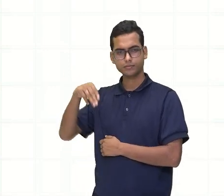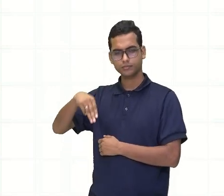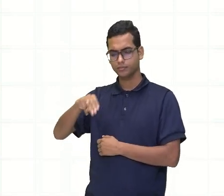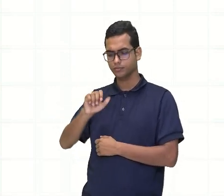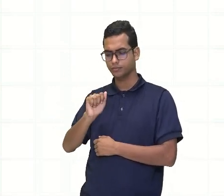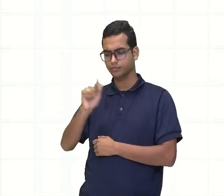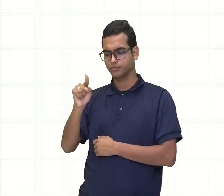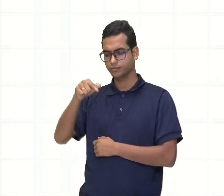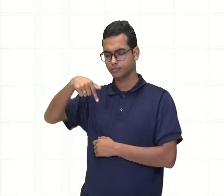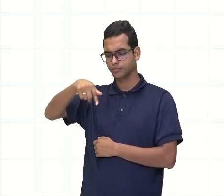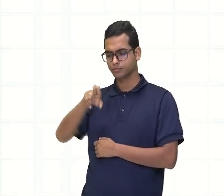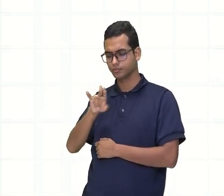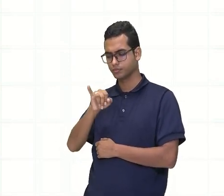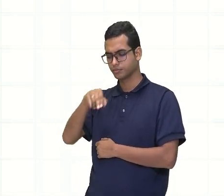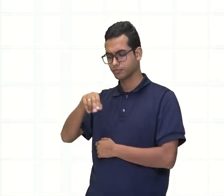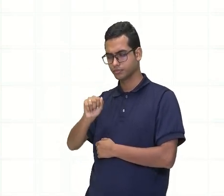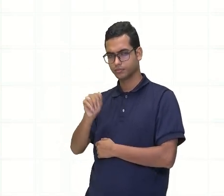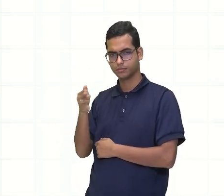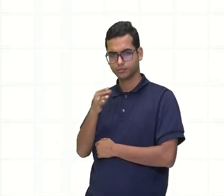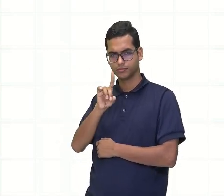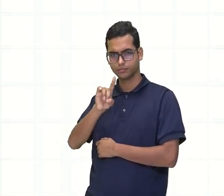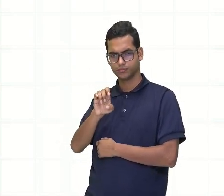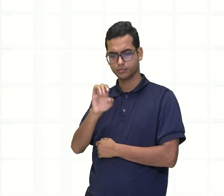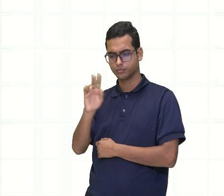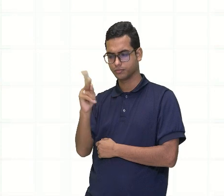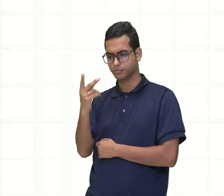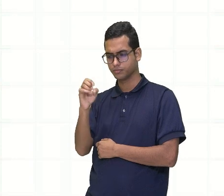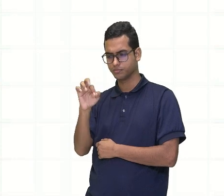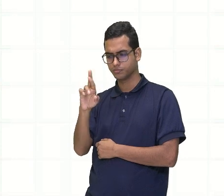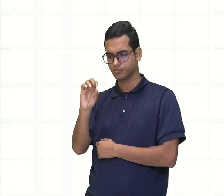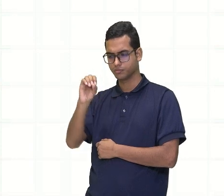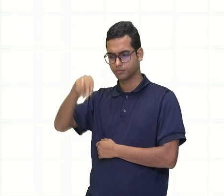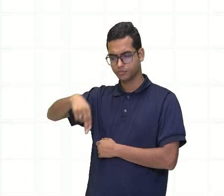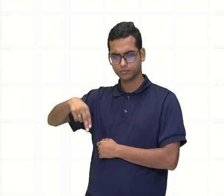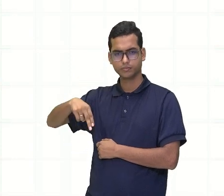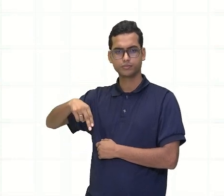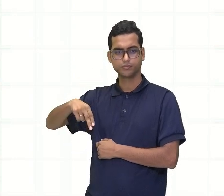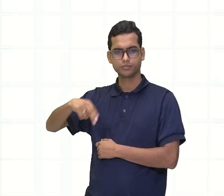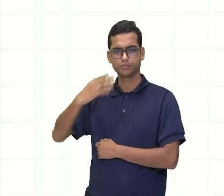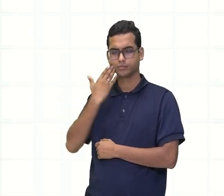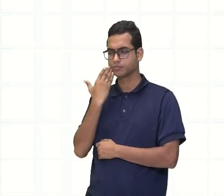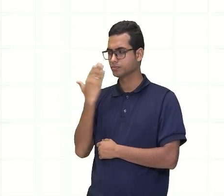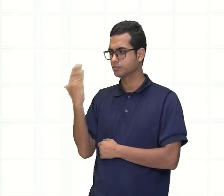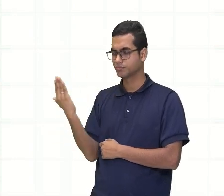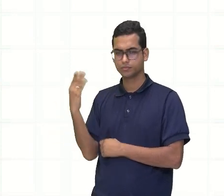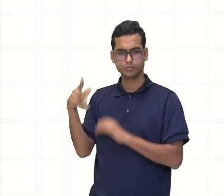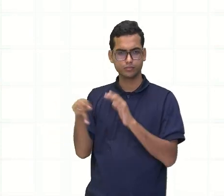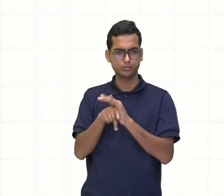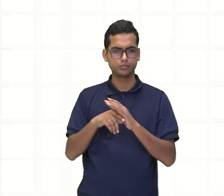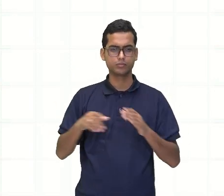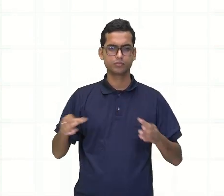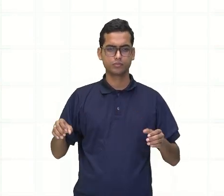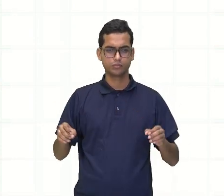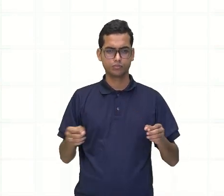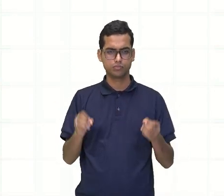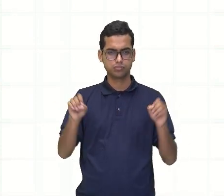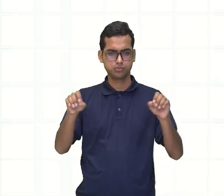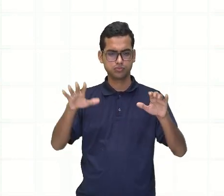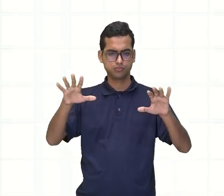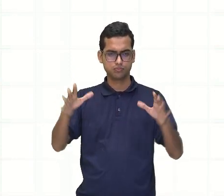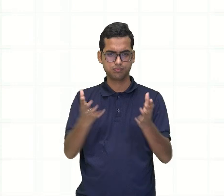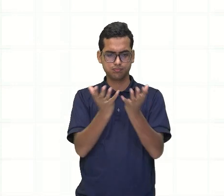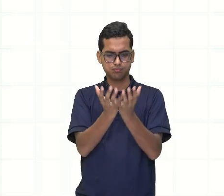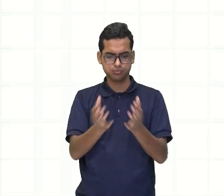ela demonstrou que, através da energia